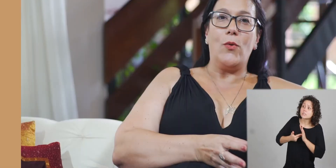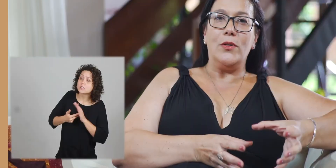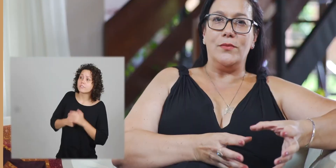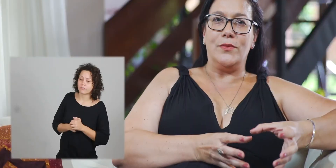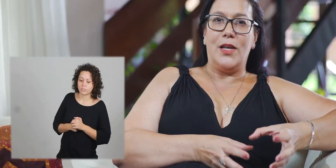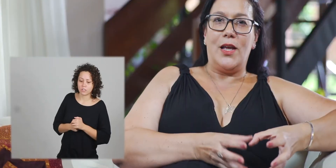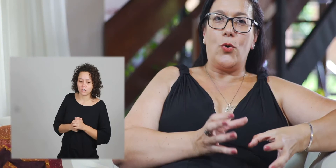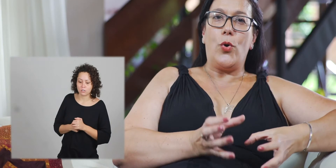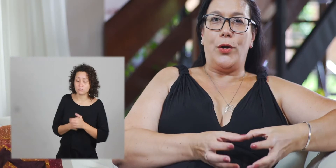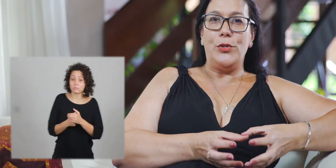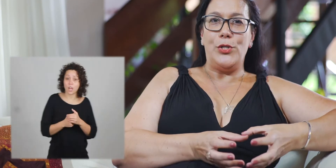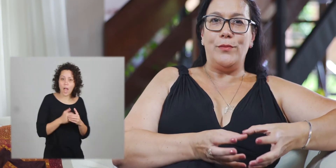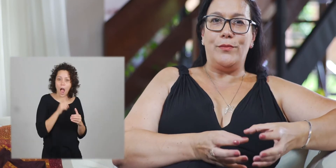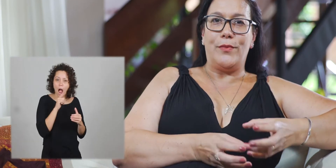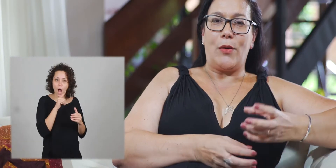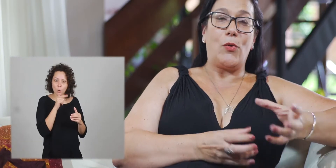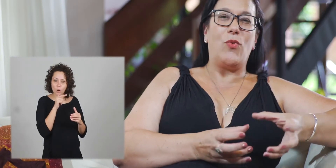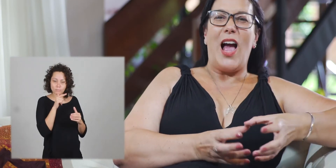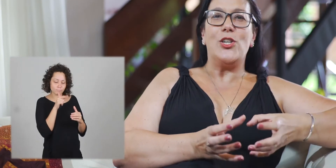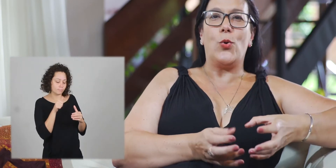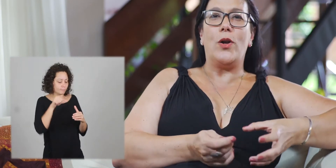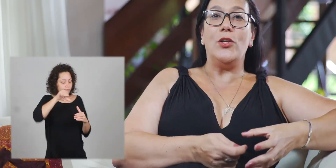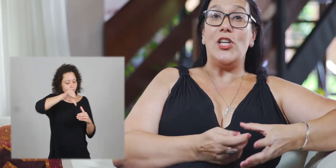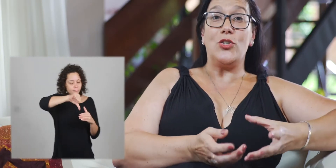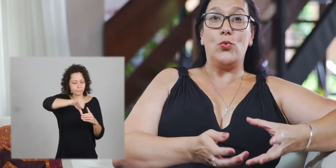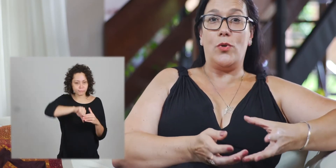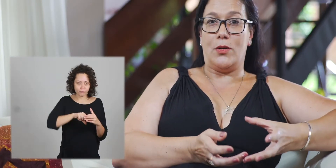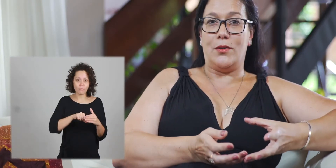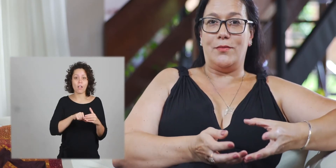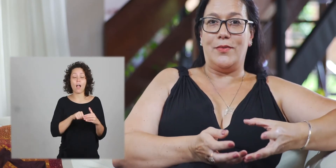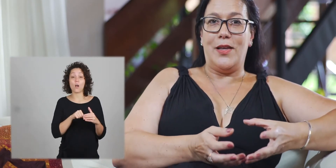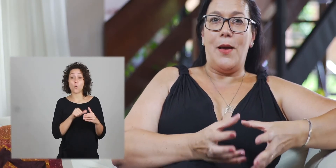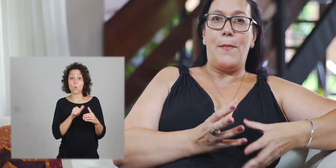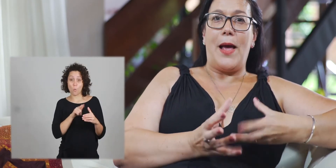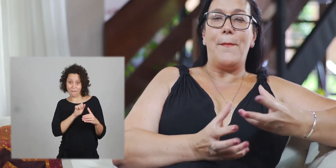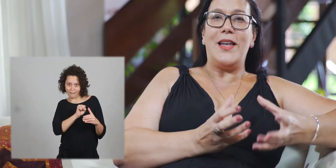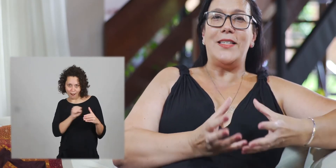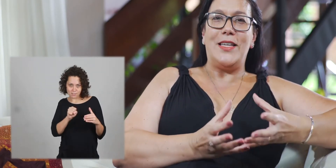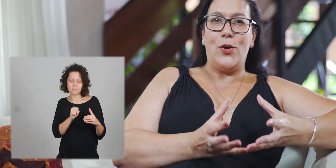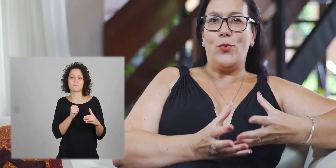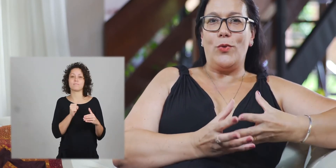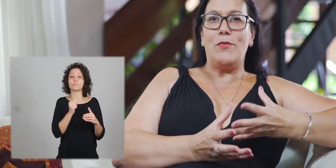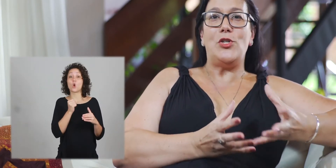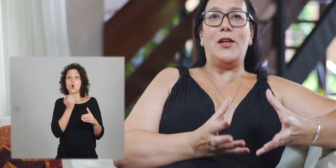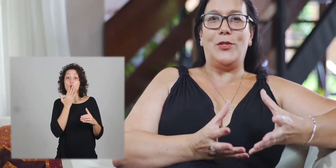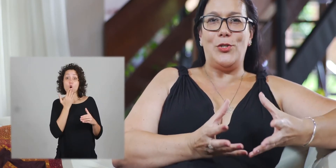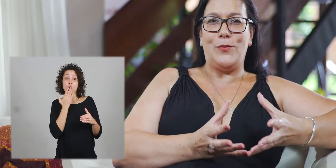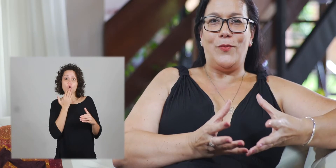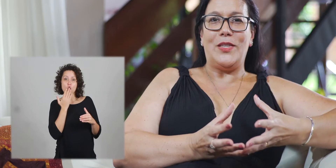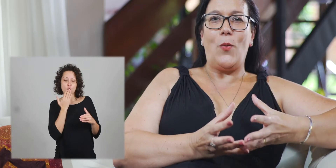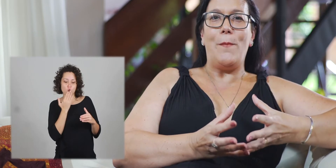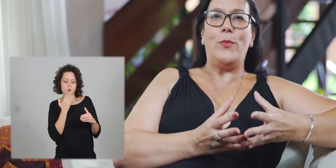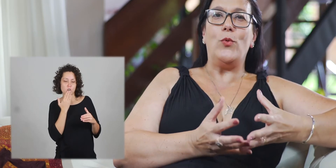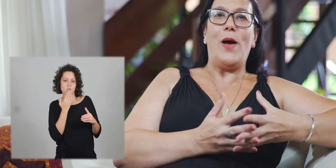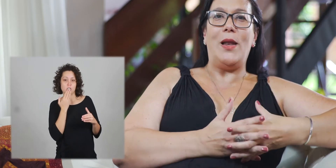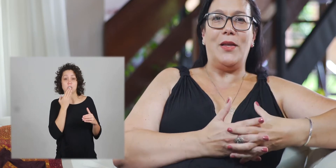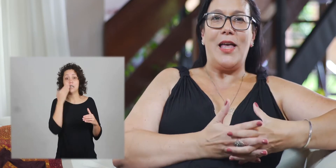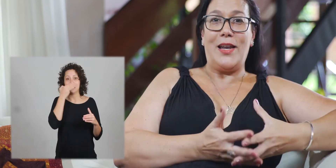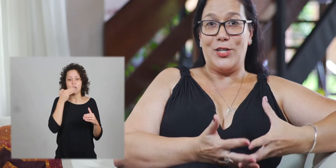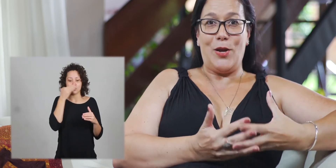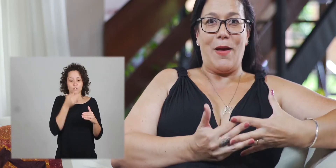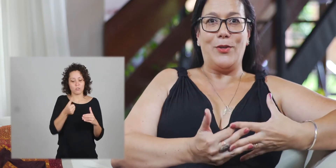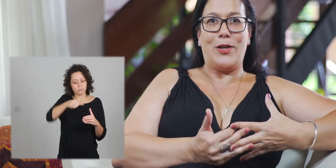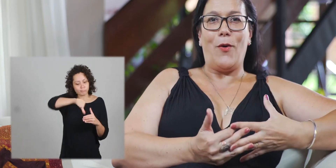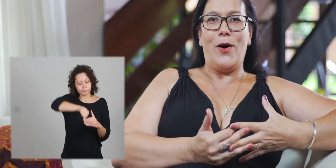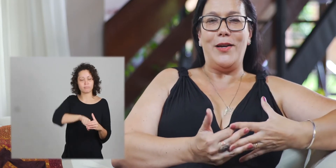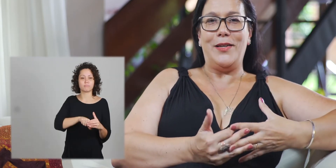Botavam água, corante, água com gás, corante e açúcar, para aparecer um refrigerante. Então, o parlamentar